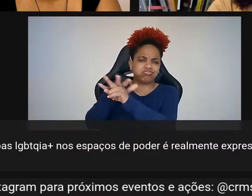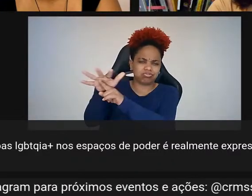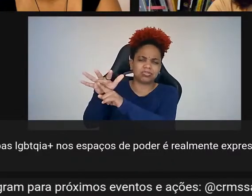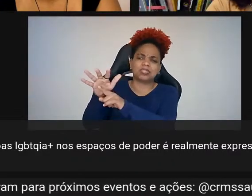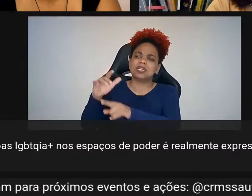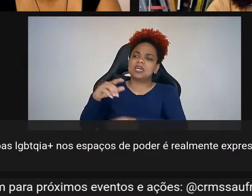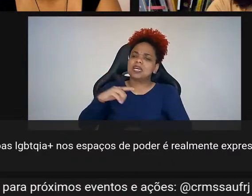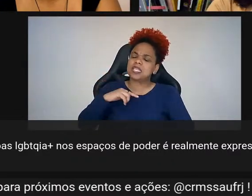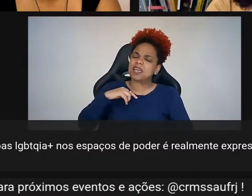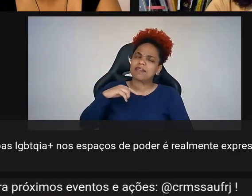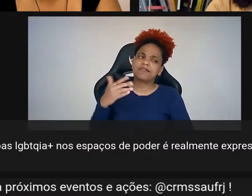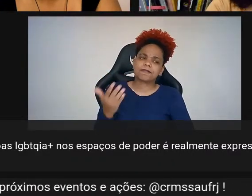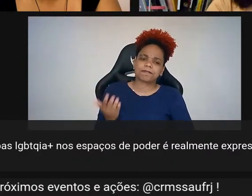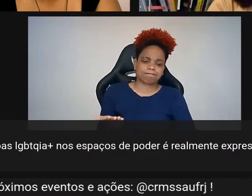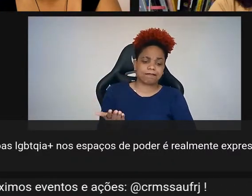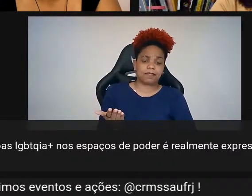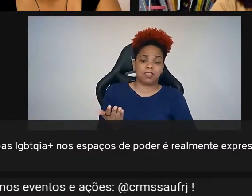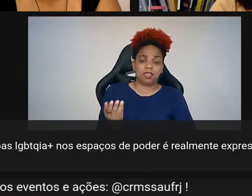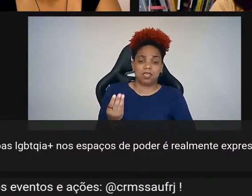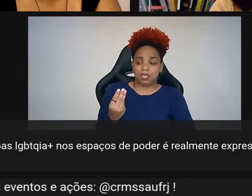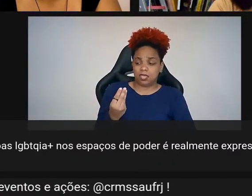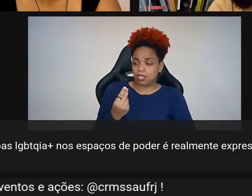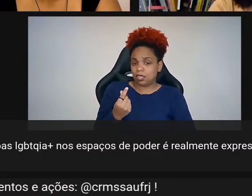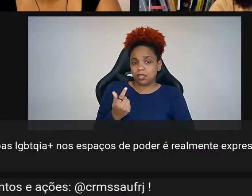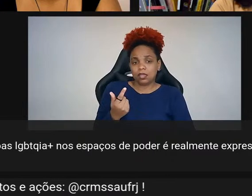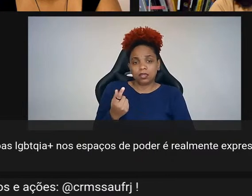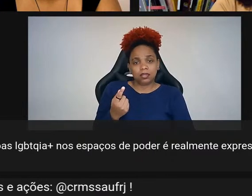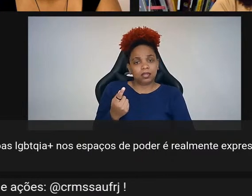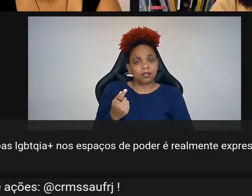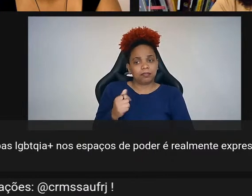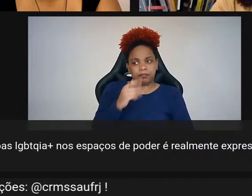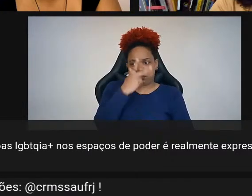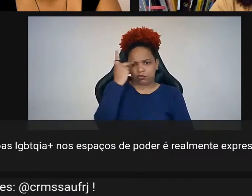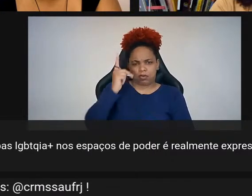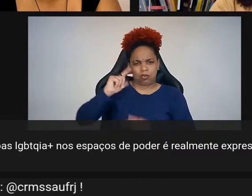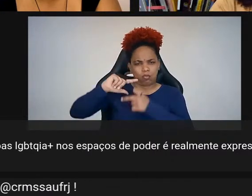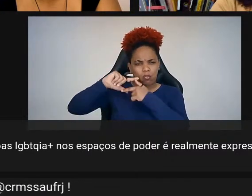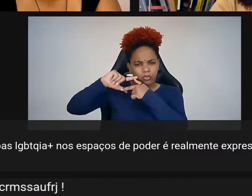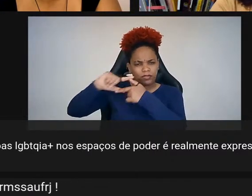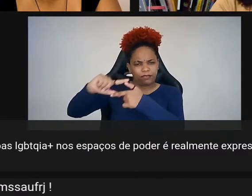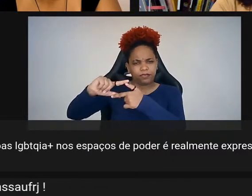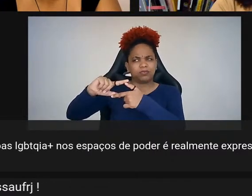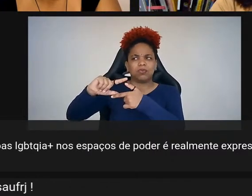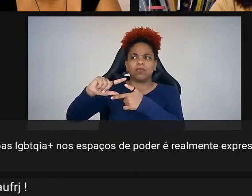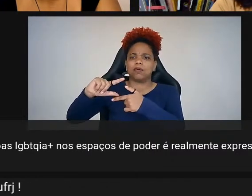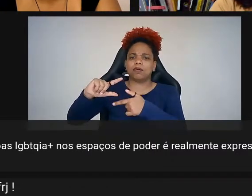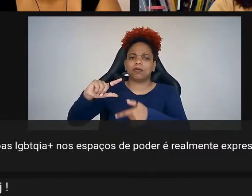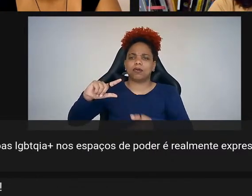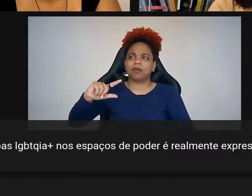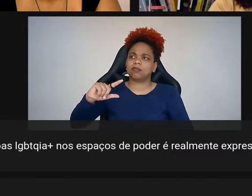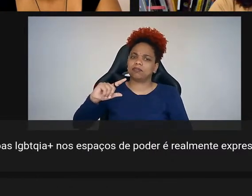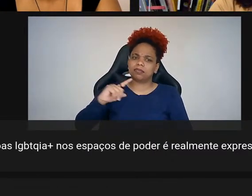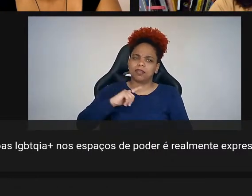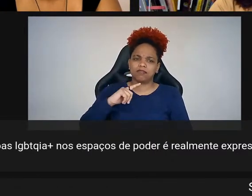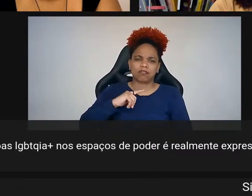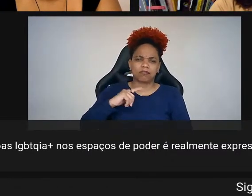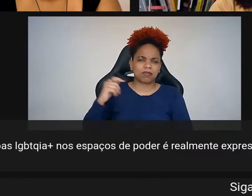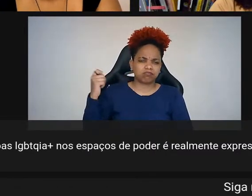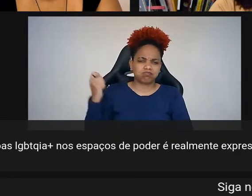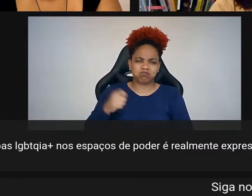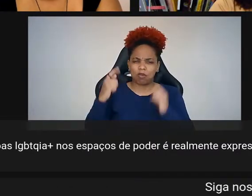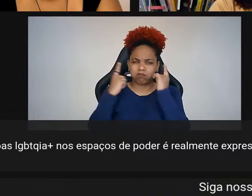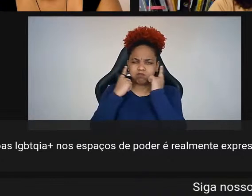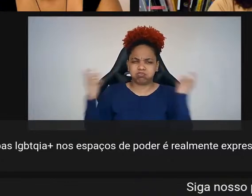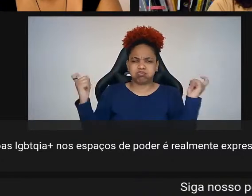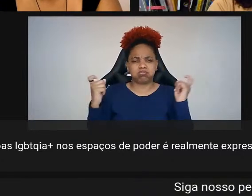é muito. Isso provoca nos conservadores assim uma reação muito extremada, né? De violência,